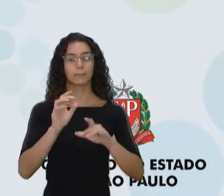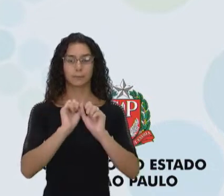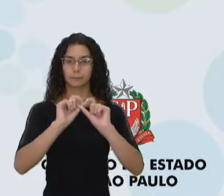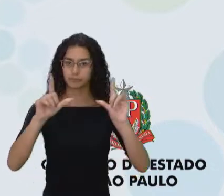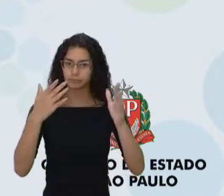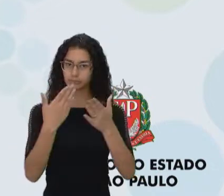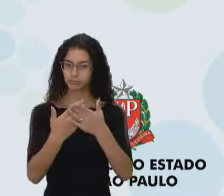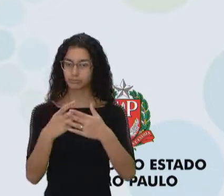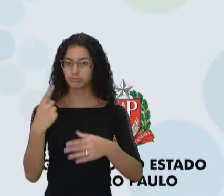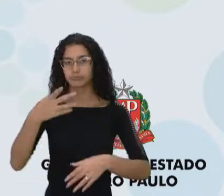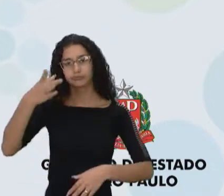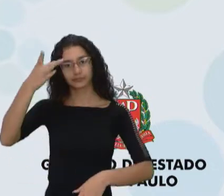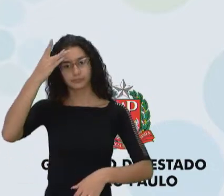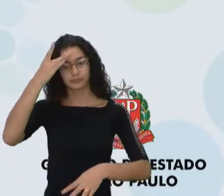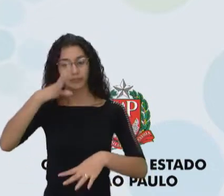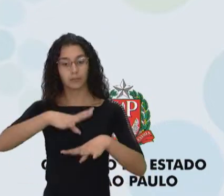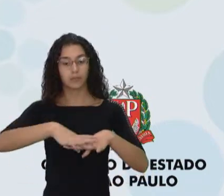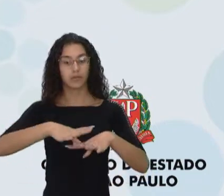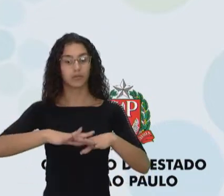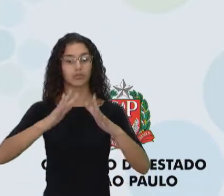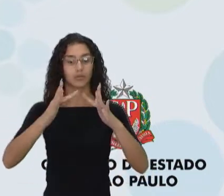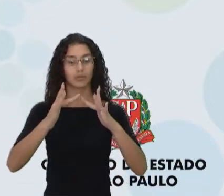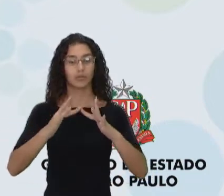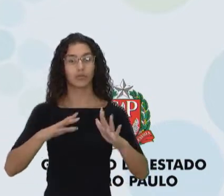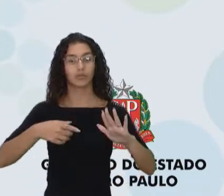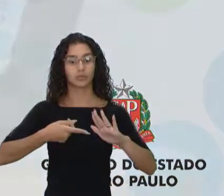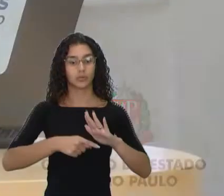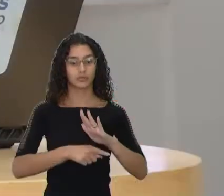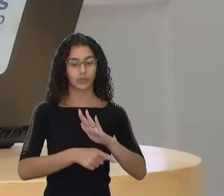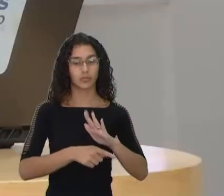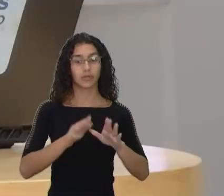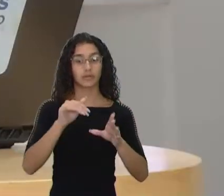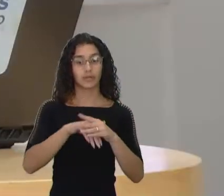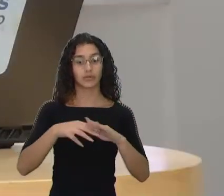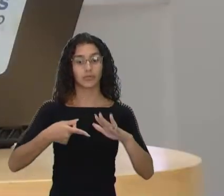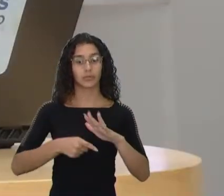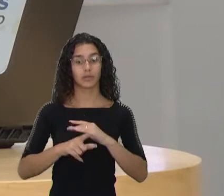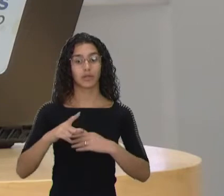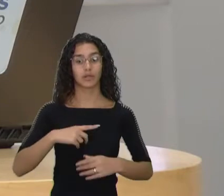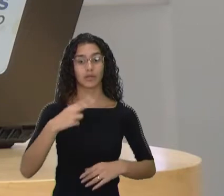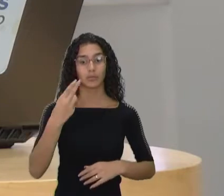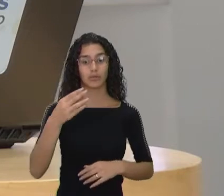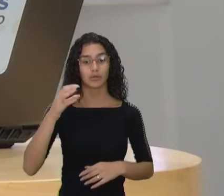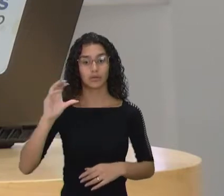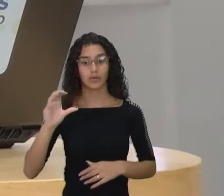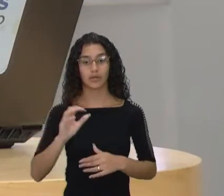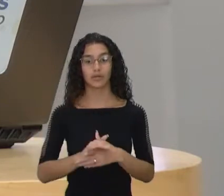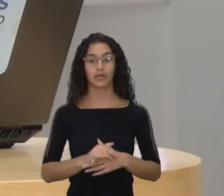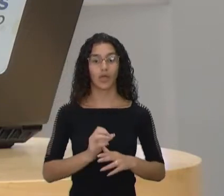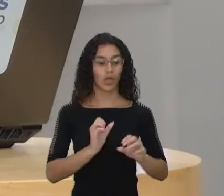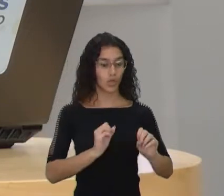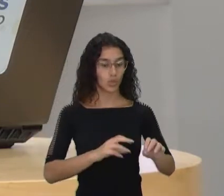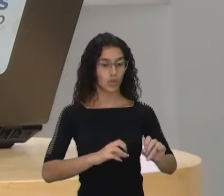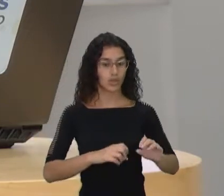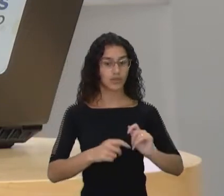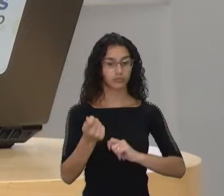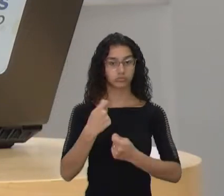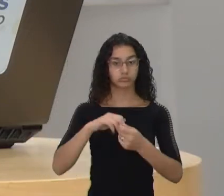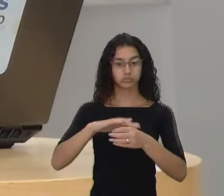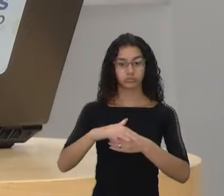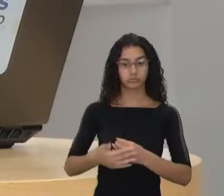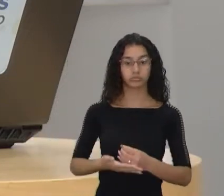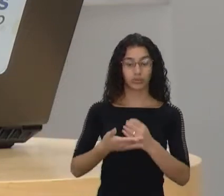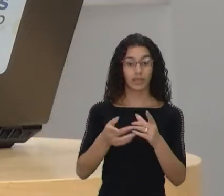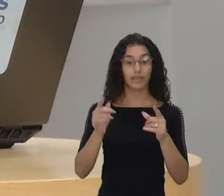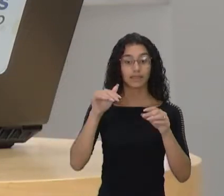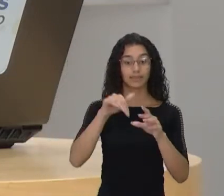gente gravar. Matemática conectada é o aprofundamento, dentro do aprofundamento tem a UC, que é a Educação Financeira Sustentável,